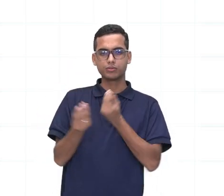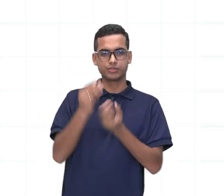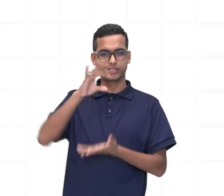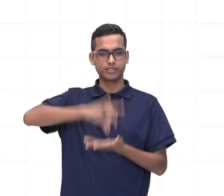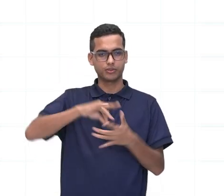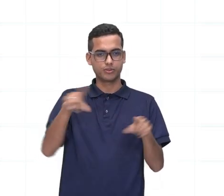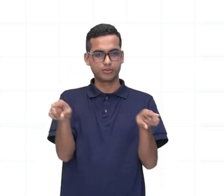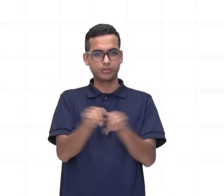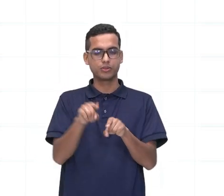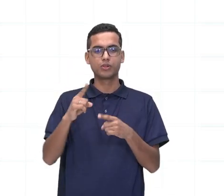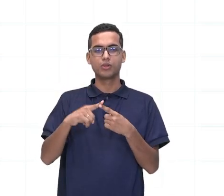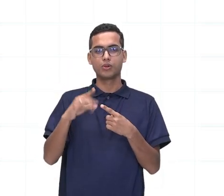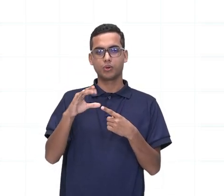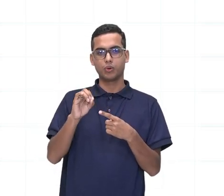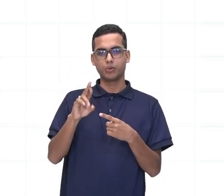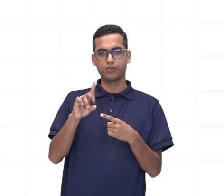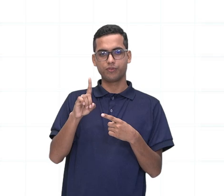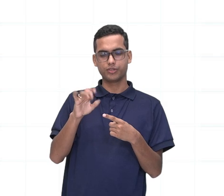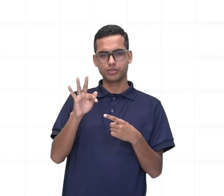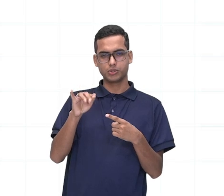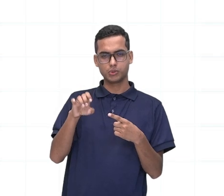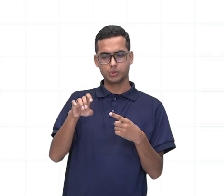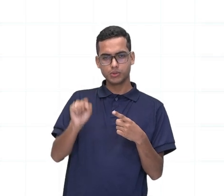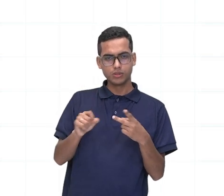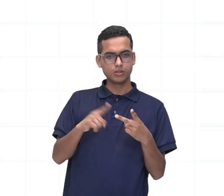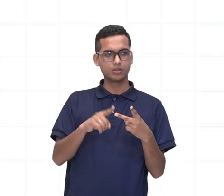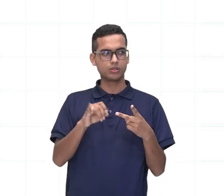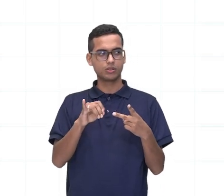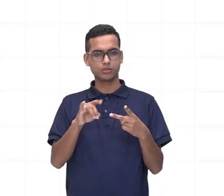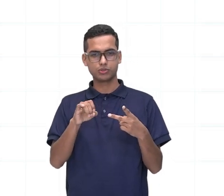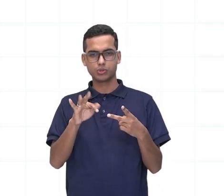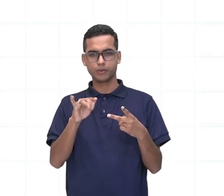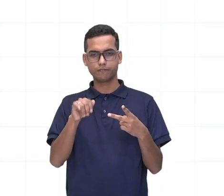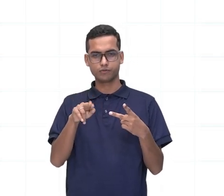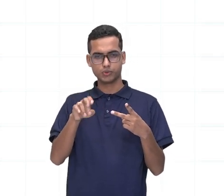seja, cordofones, idiofones,